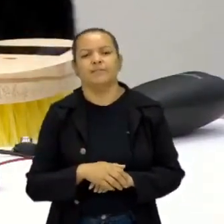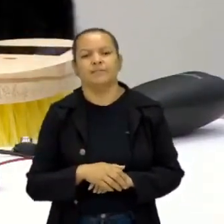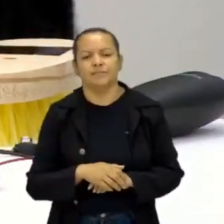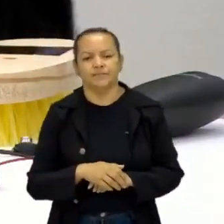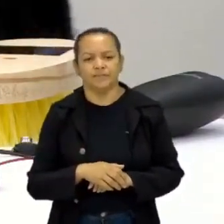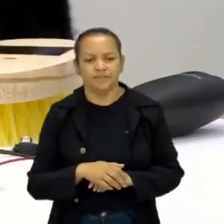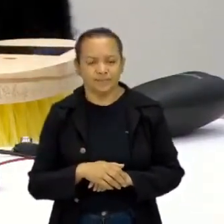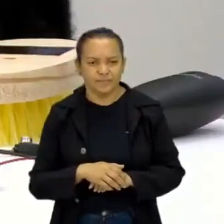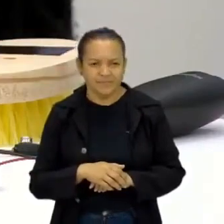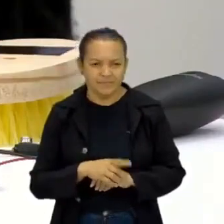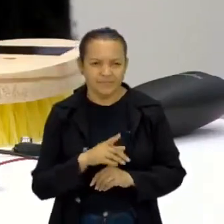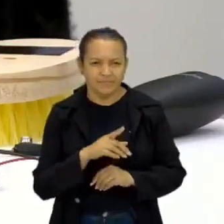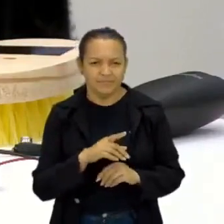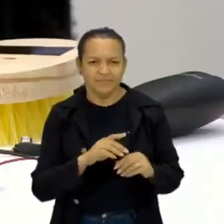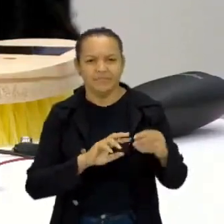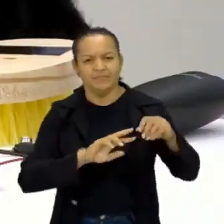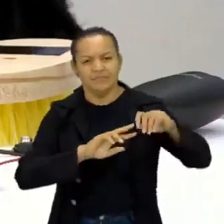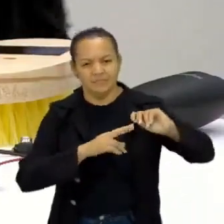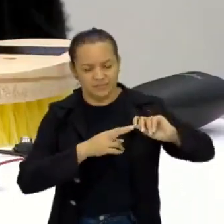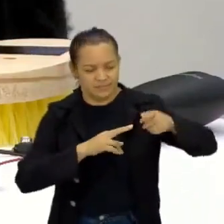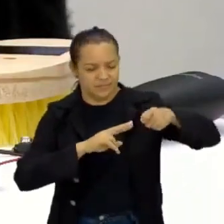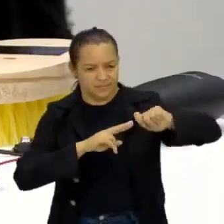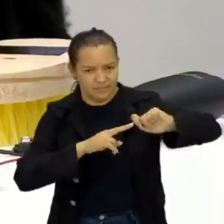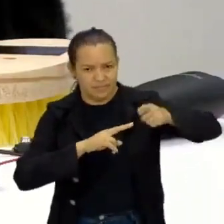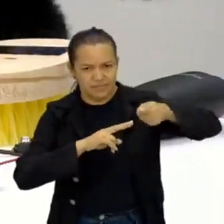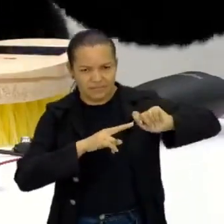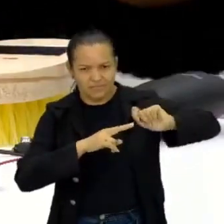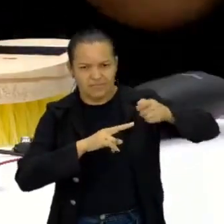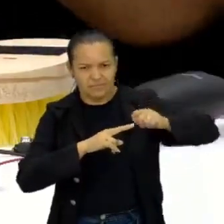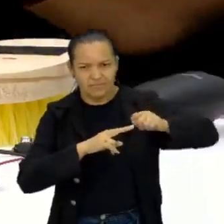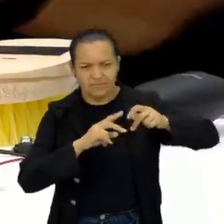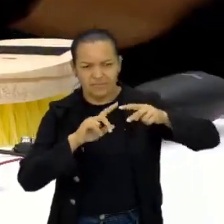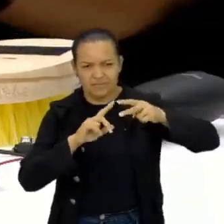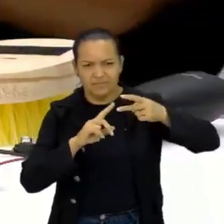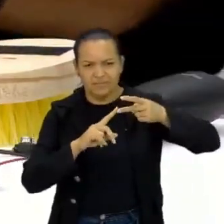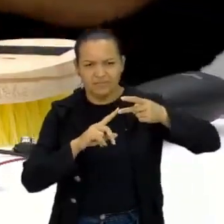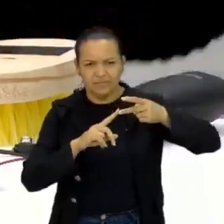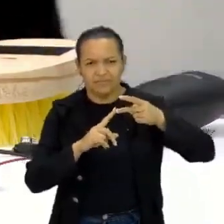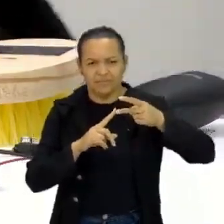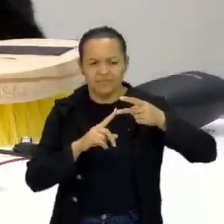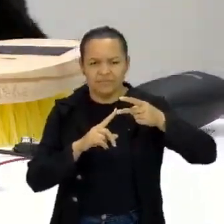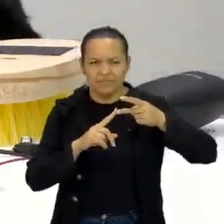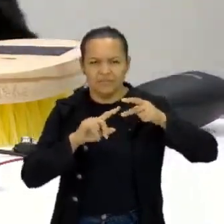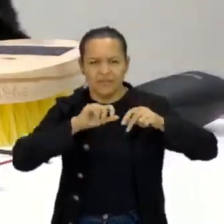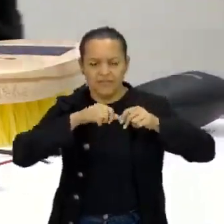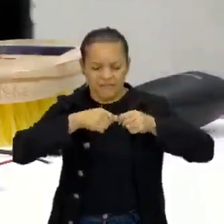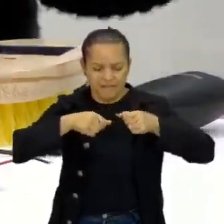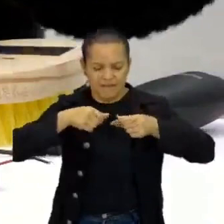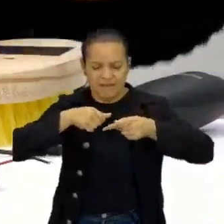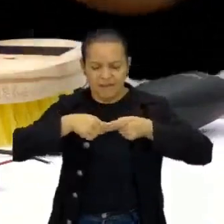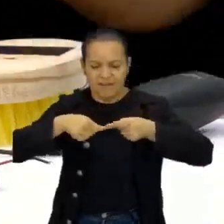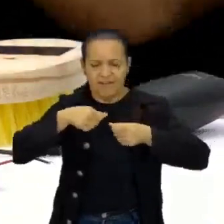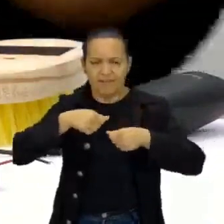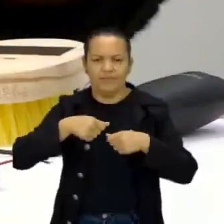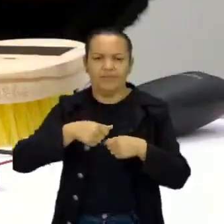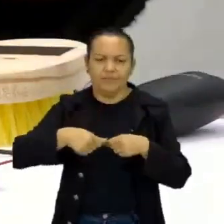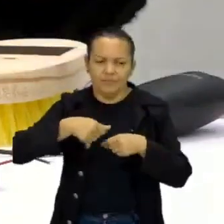fio, tá? Aí, 2 coisas. Eu vou colocar a fita crepe,